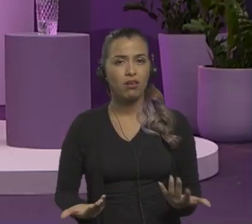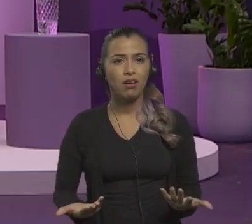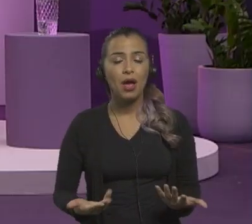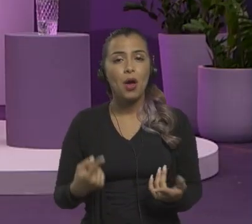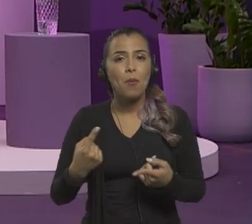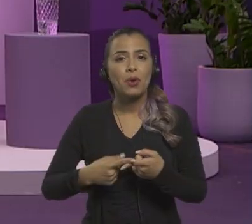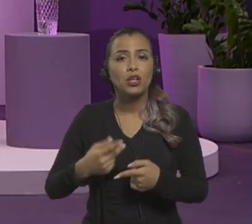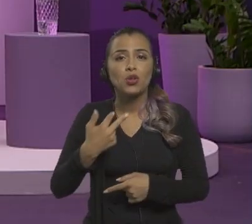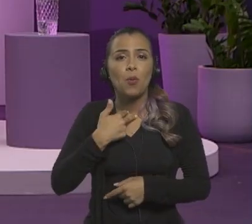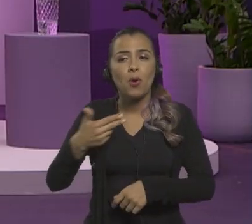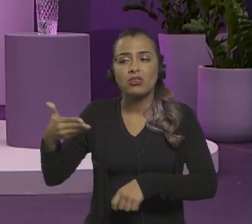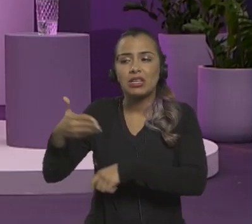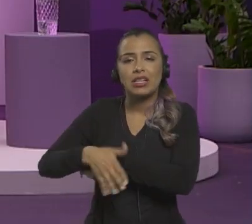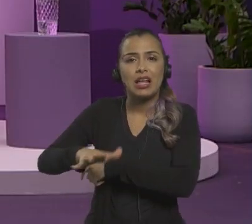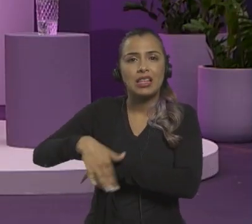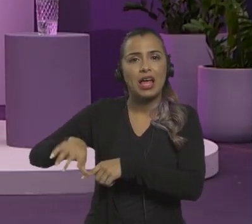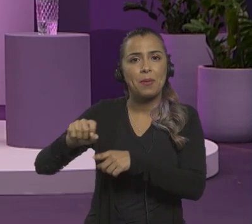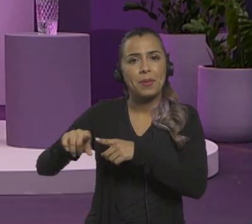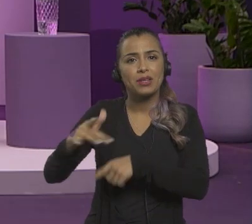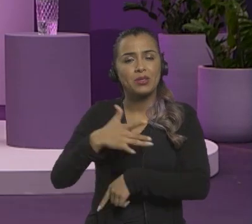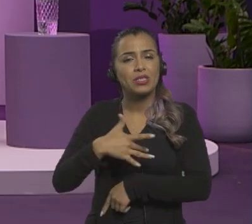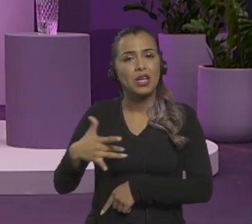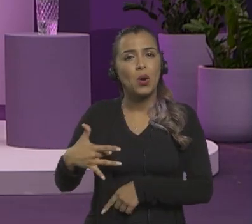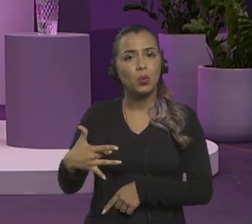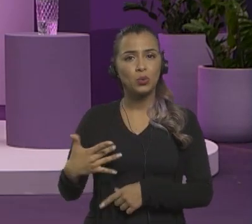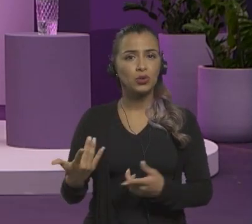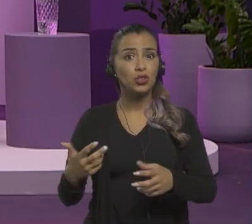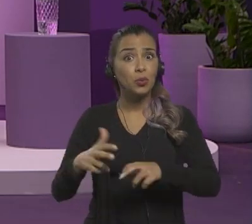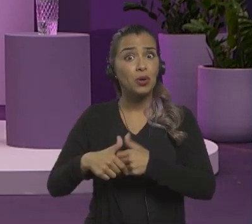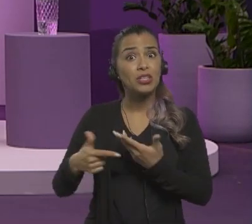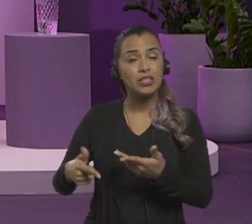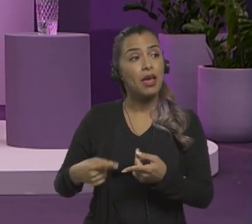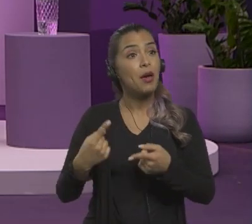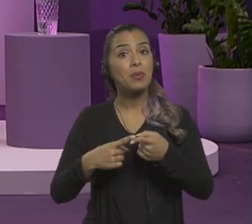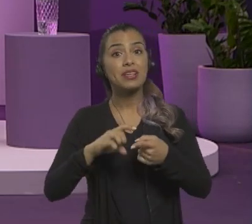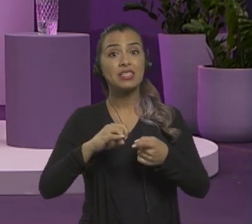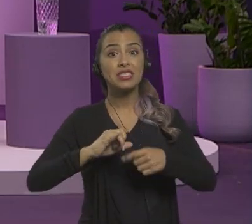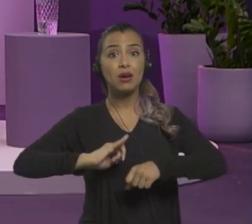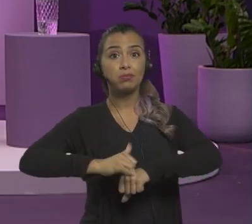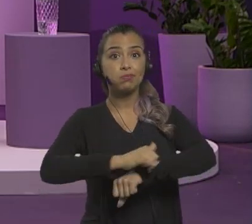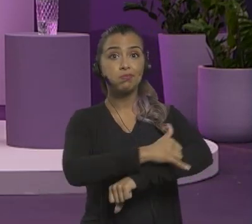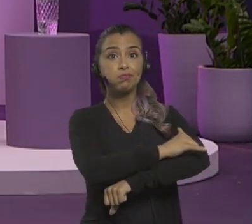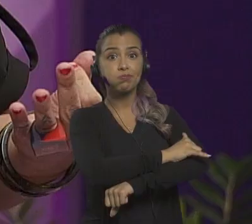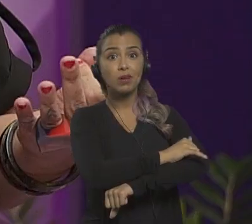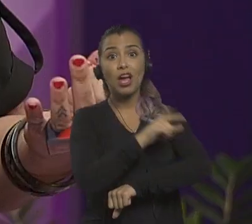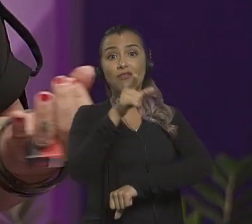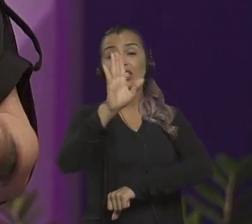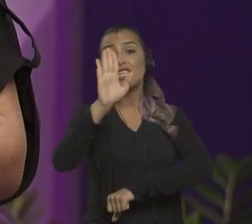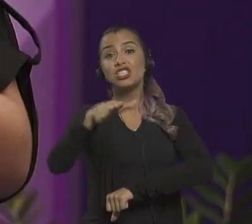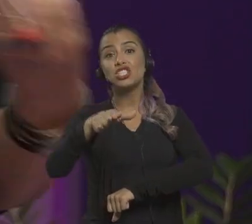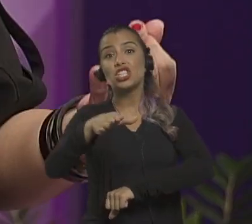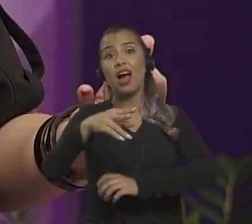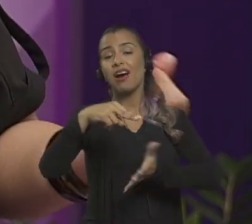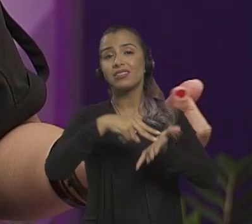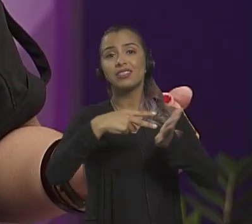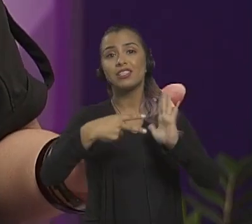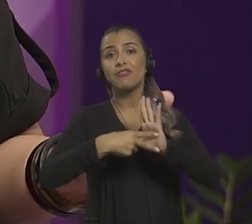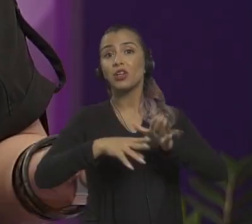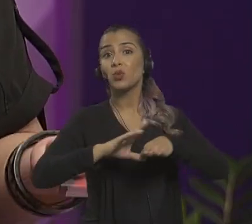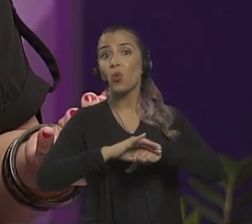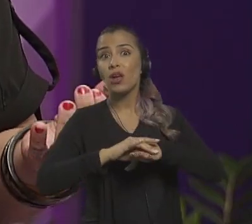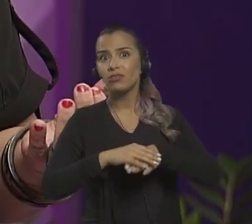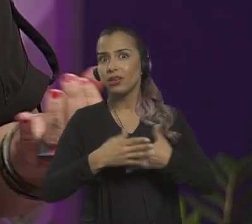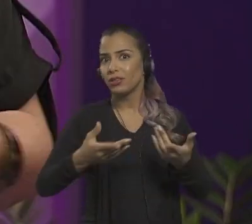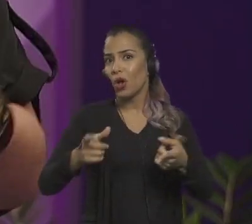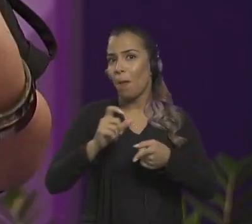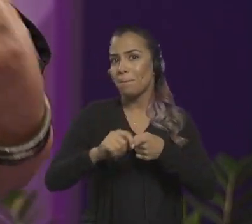a obesidade é considerada doença, se você entra no plano de saúde, você já entra sendo doente. Gordo, você já entra doente. É. Então, nenhum plano de